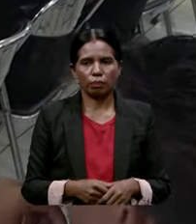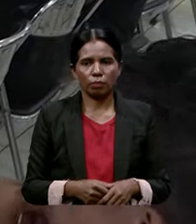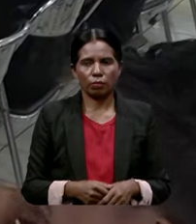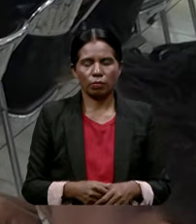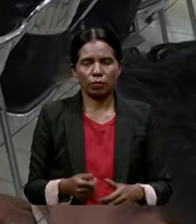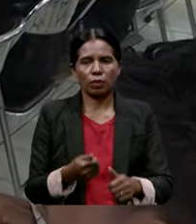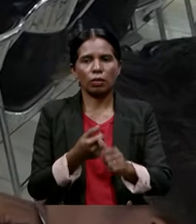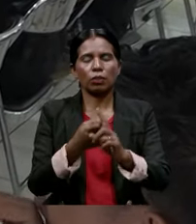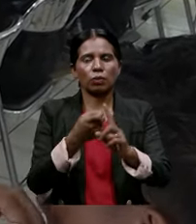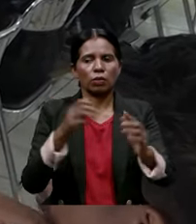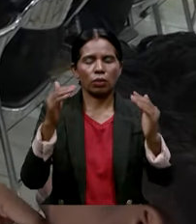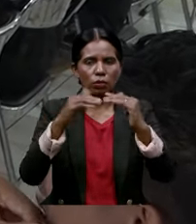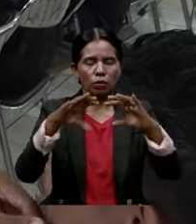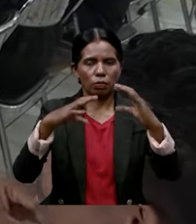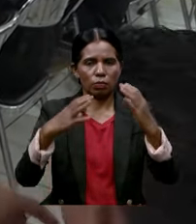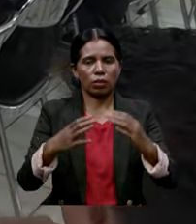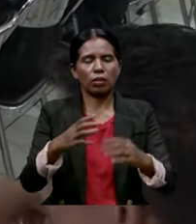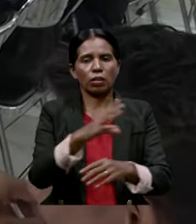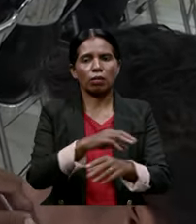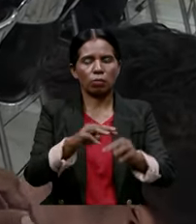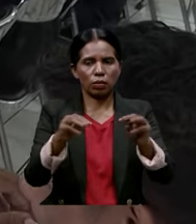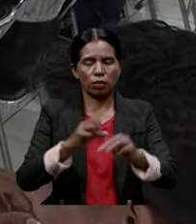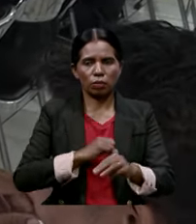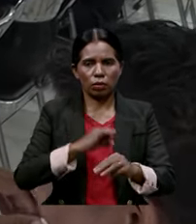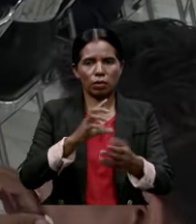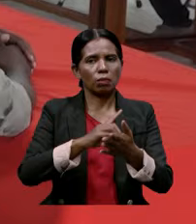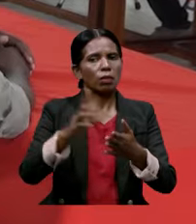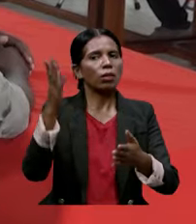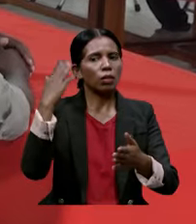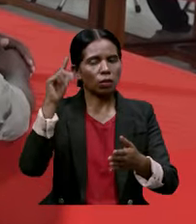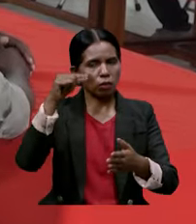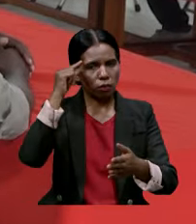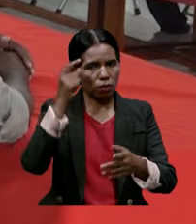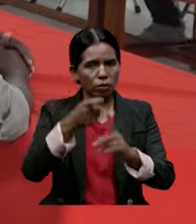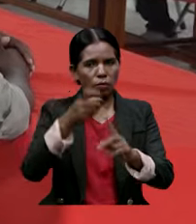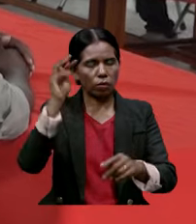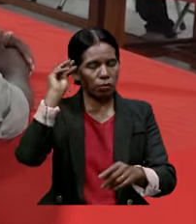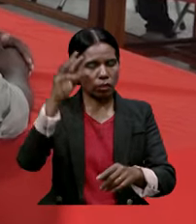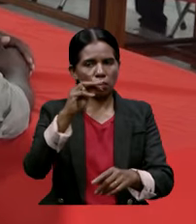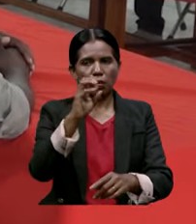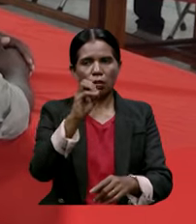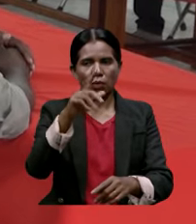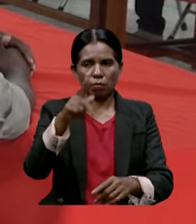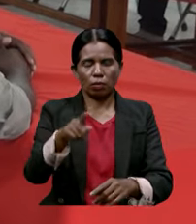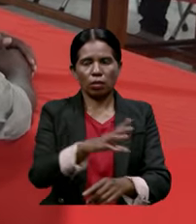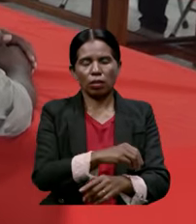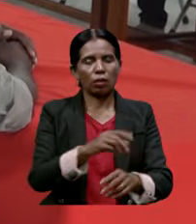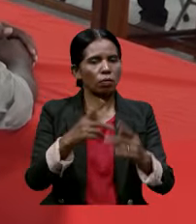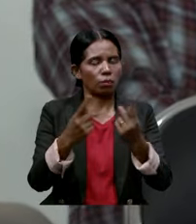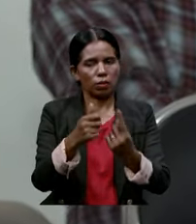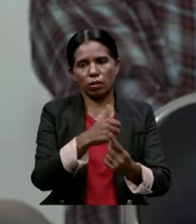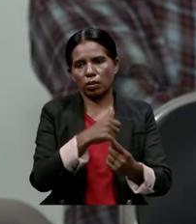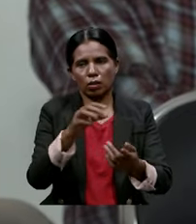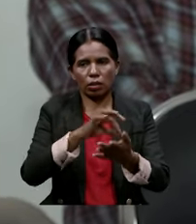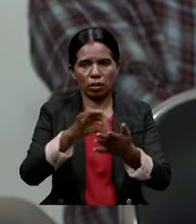Lihusi encontro ho companhia na Insira em município Cova Lima, semana koto, governo Lihusi Ministério Obras Públicas deteta companhia Balo nebe